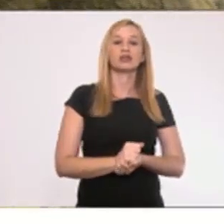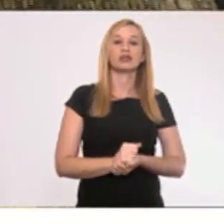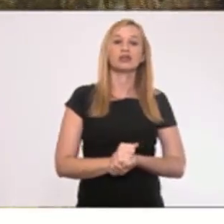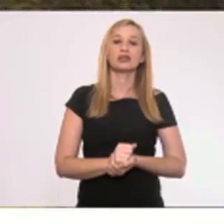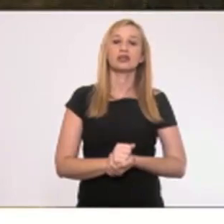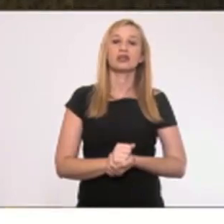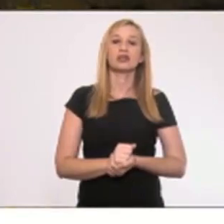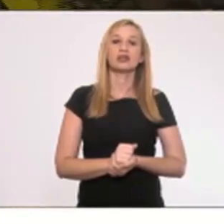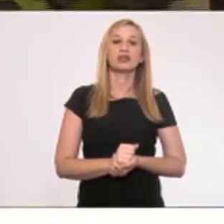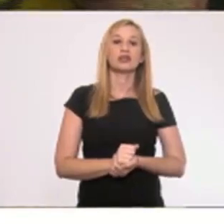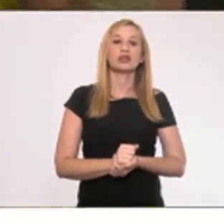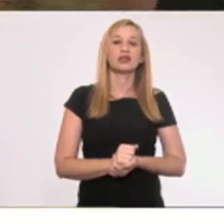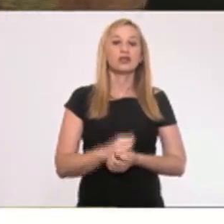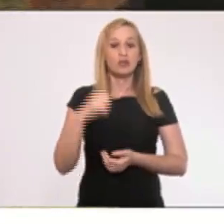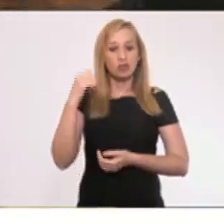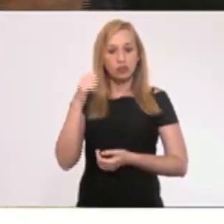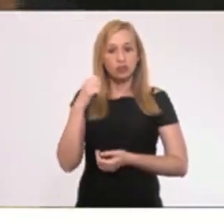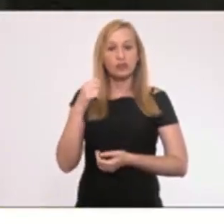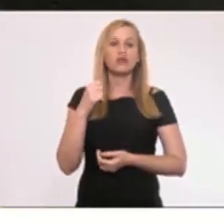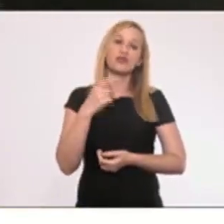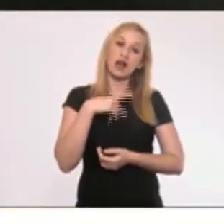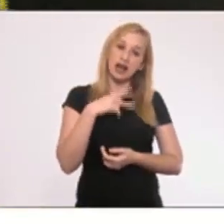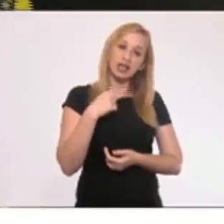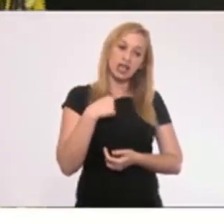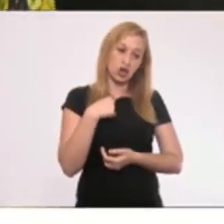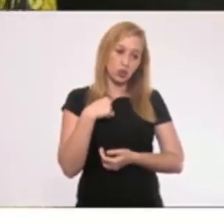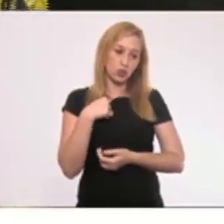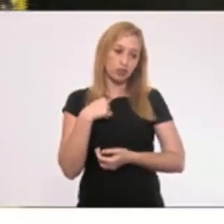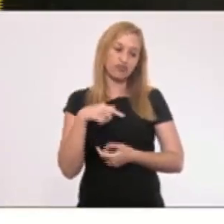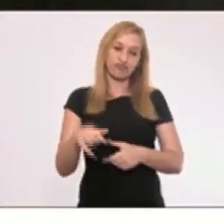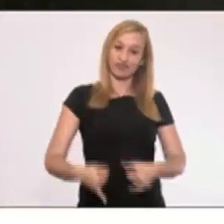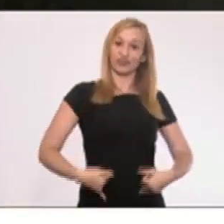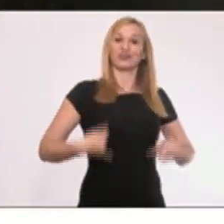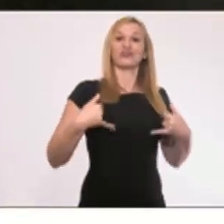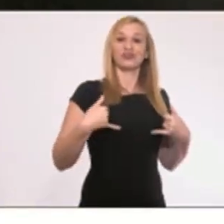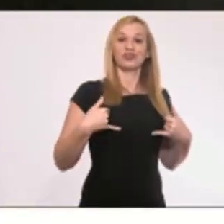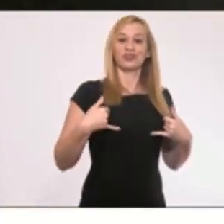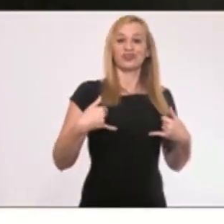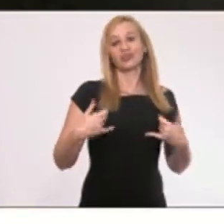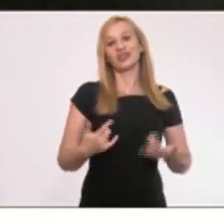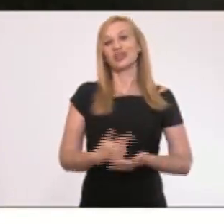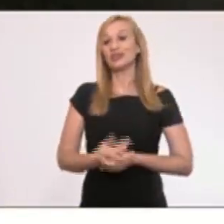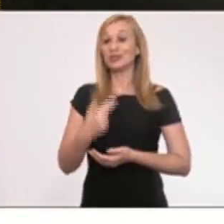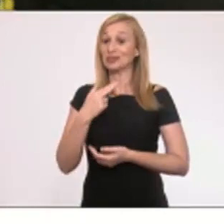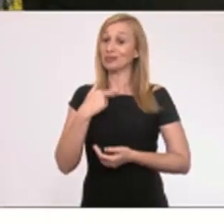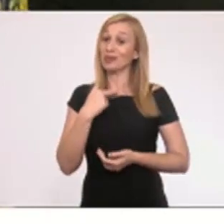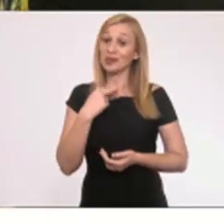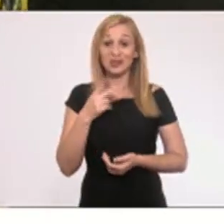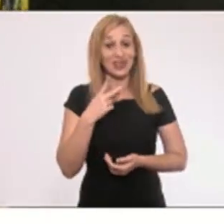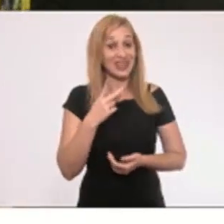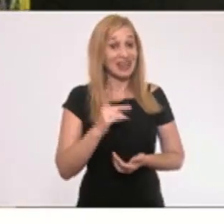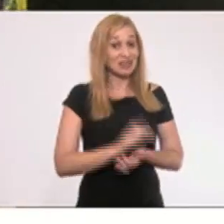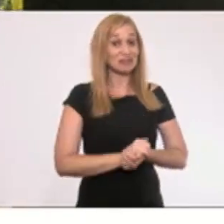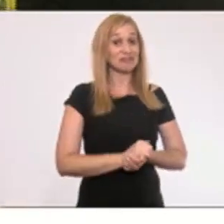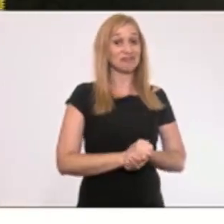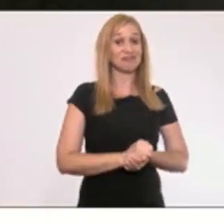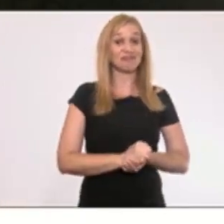que eu, de fato, me orgulho muito, sou suspeito para falar,